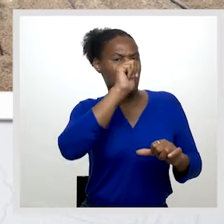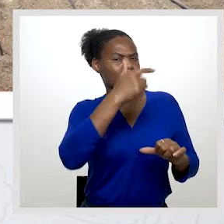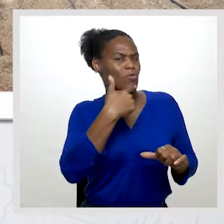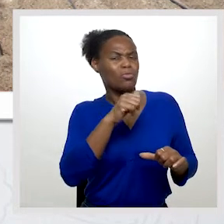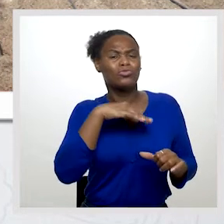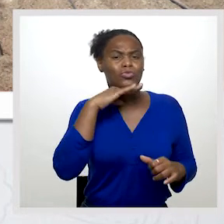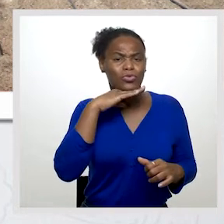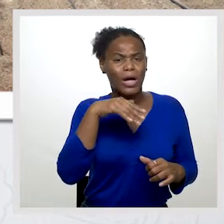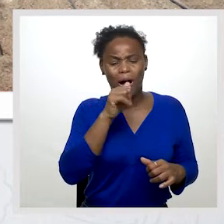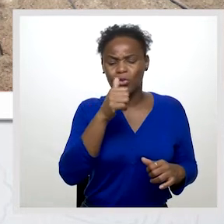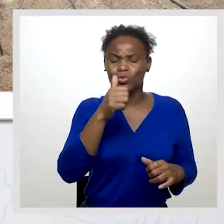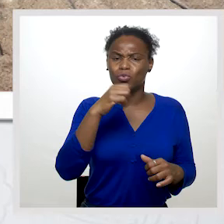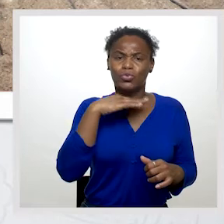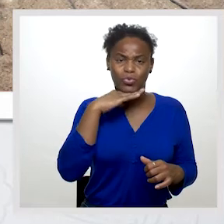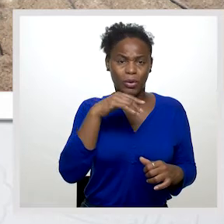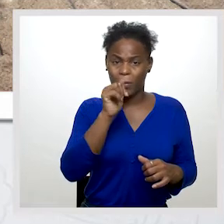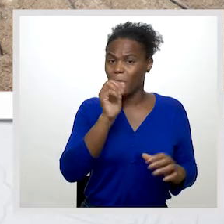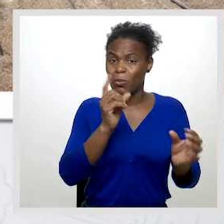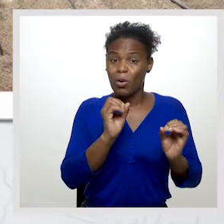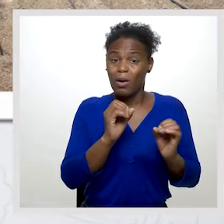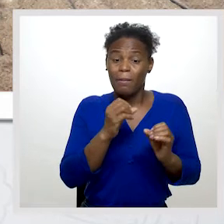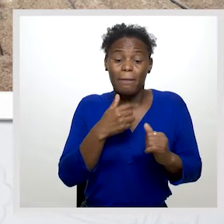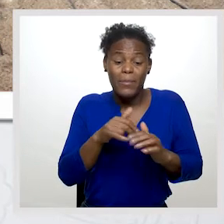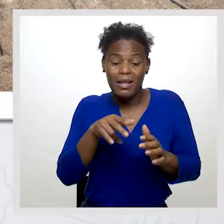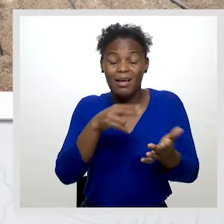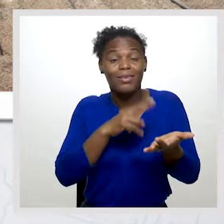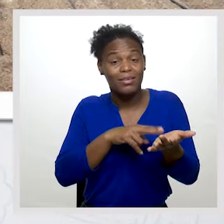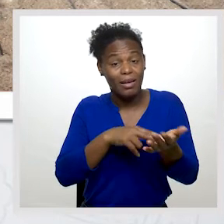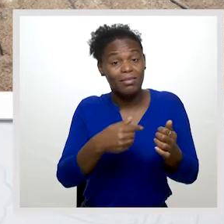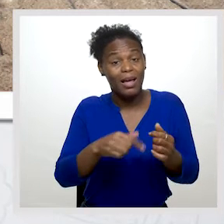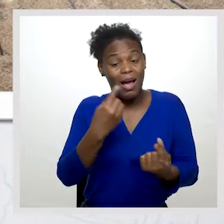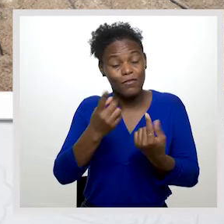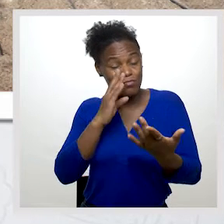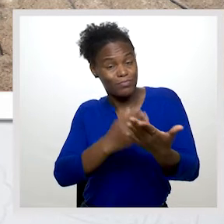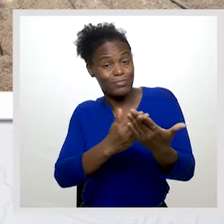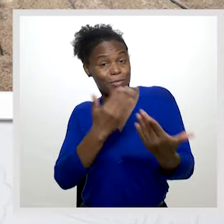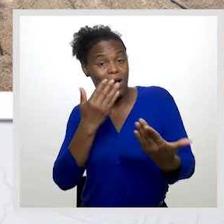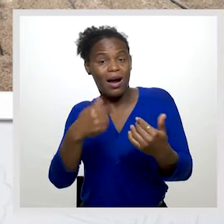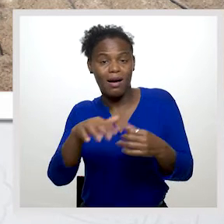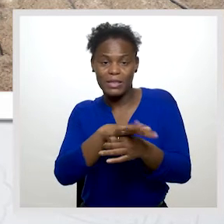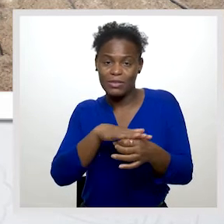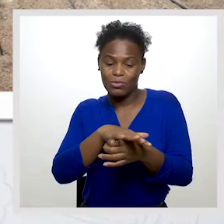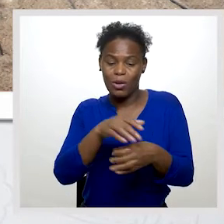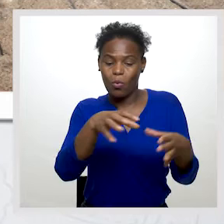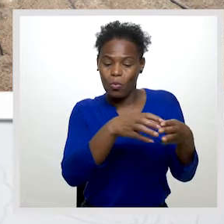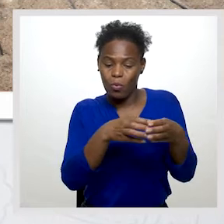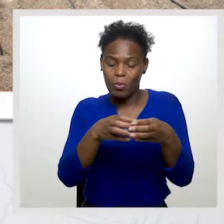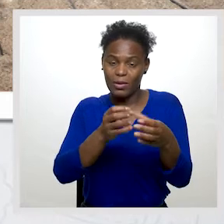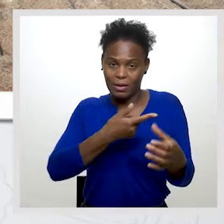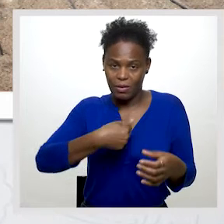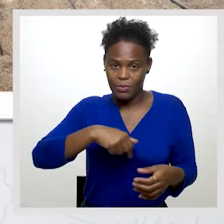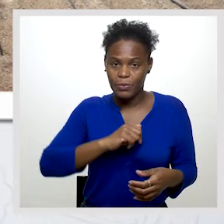é? Mas ali temos a realidade. E muitas vezes enfrentamos com esta situação na nossa